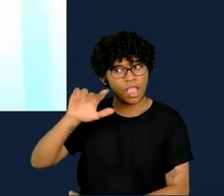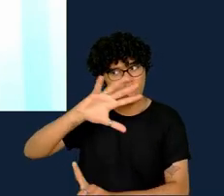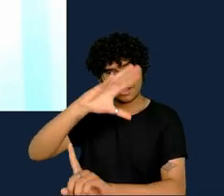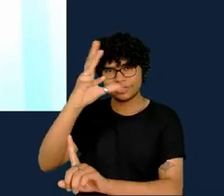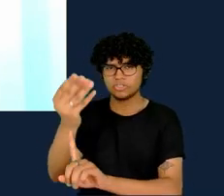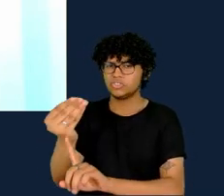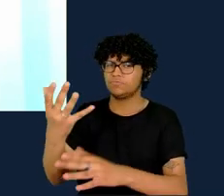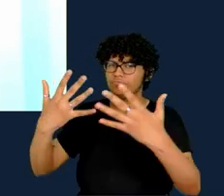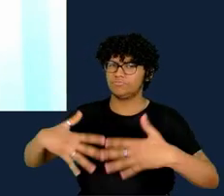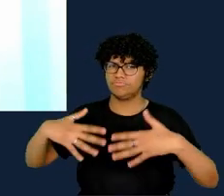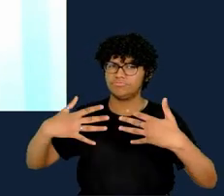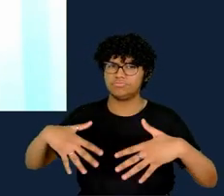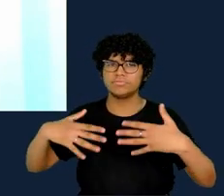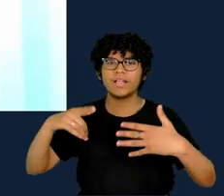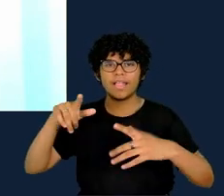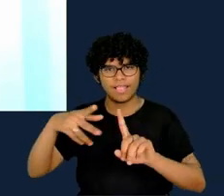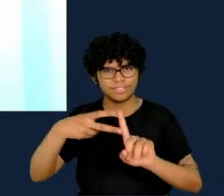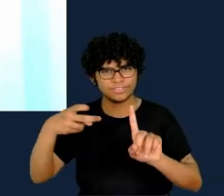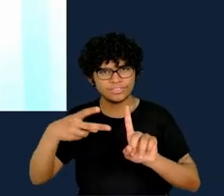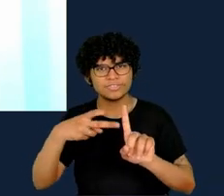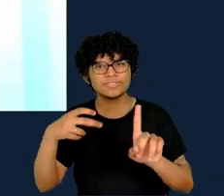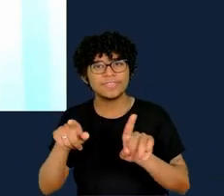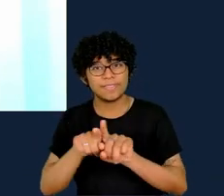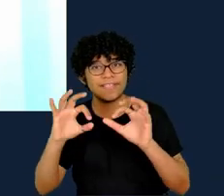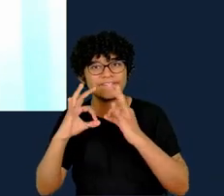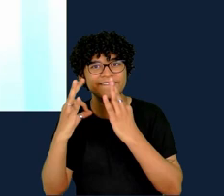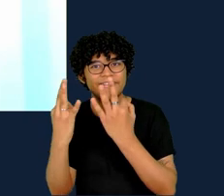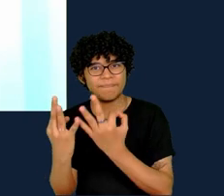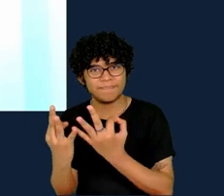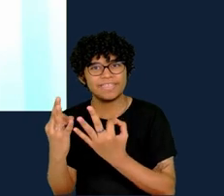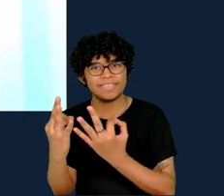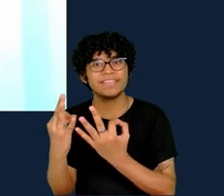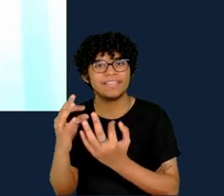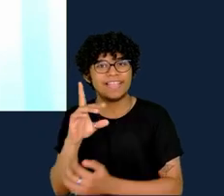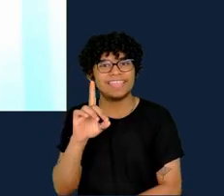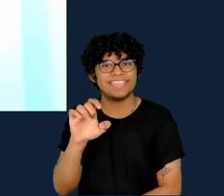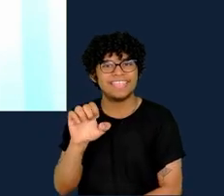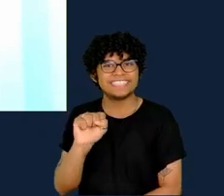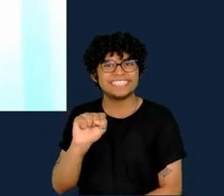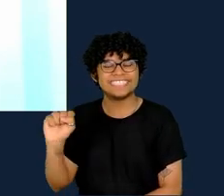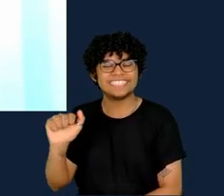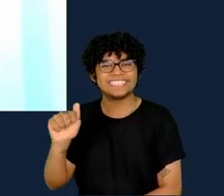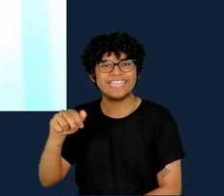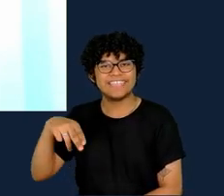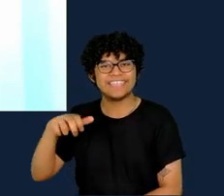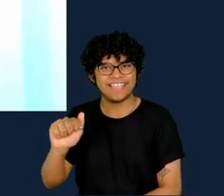né? Indígena, um parente desse ano. E,